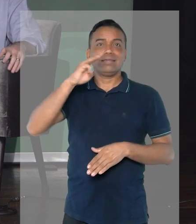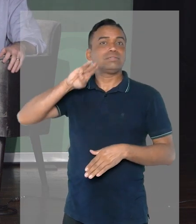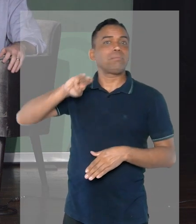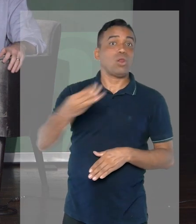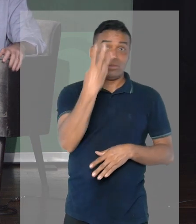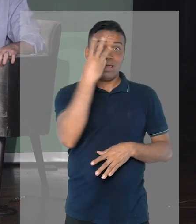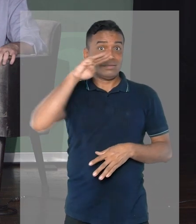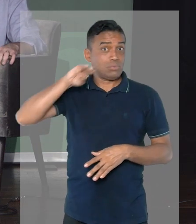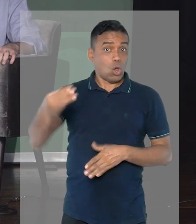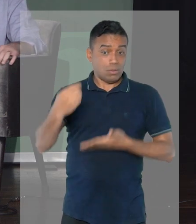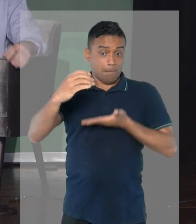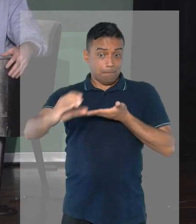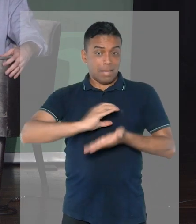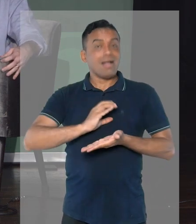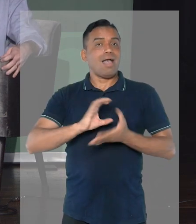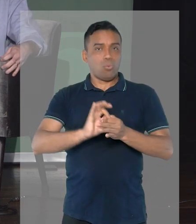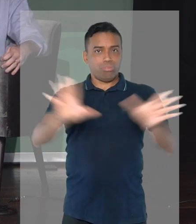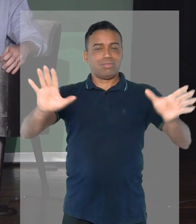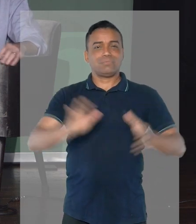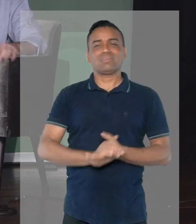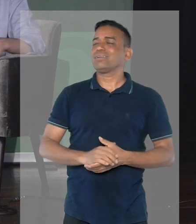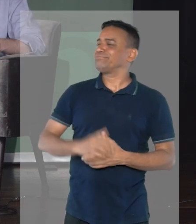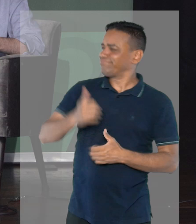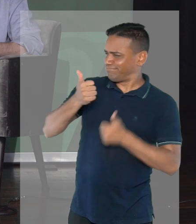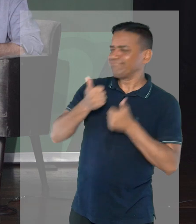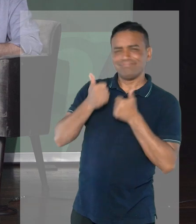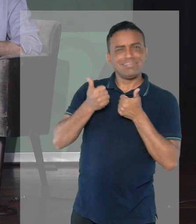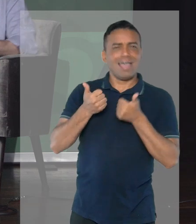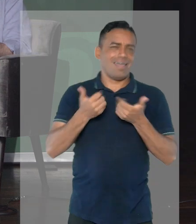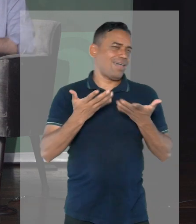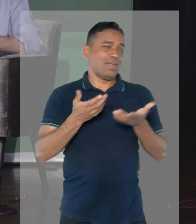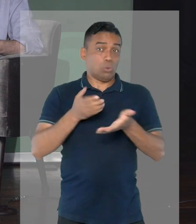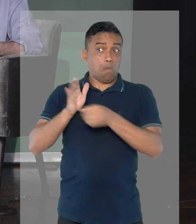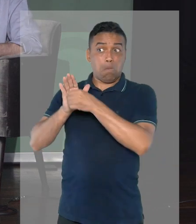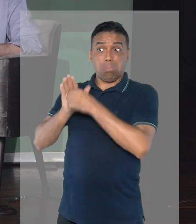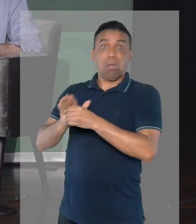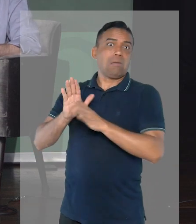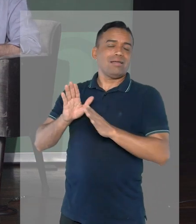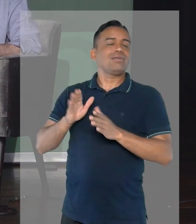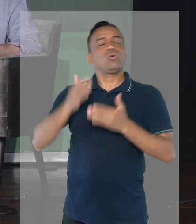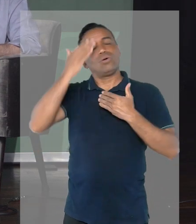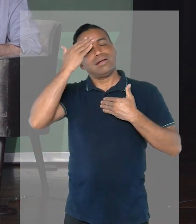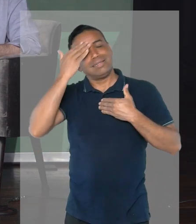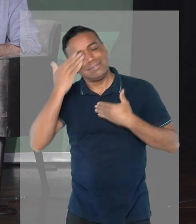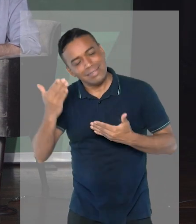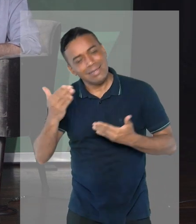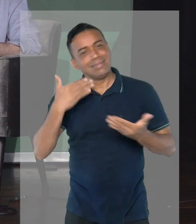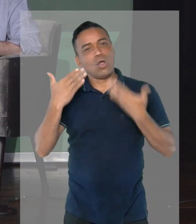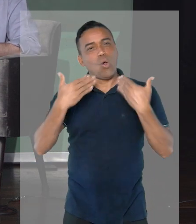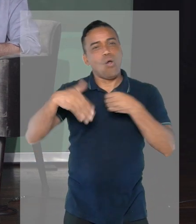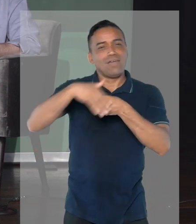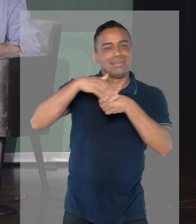que me pagarem, eu solto. Tá certo, então, sem pressão. Muito grata, viu? Estou muito honrada de conversar com você